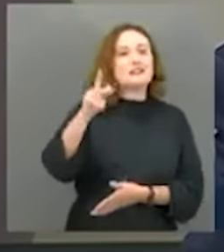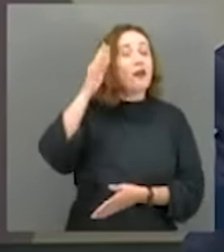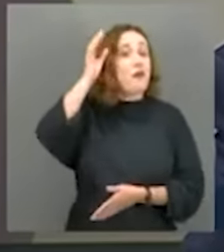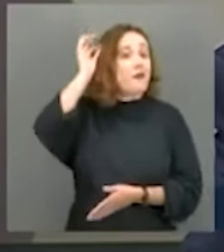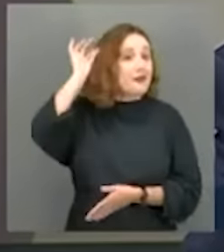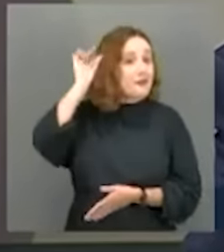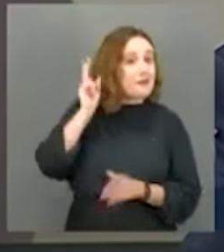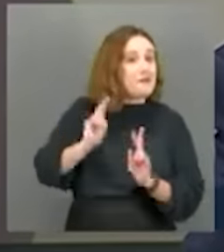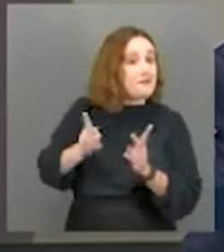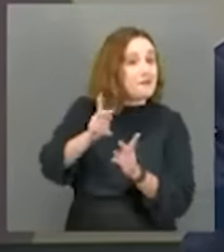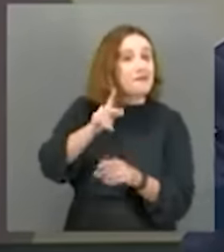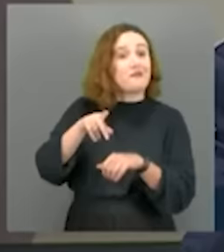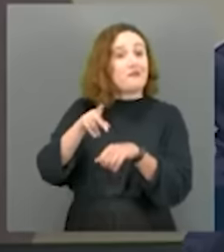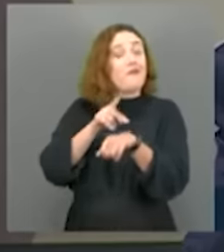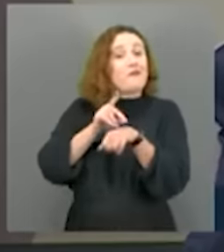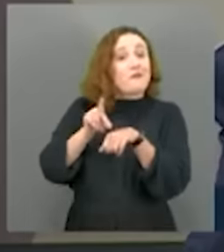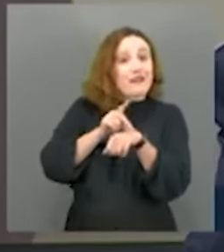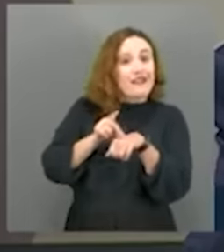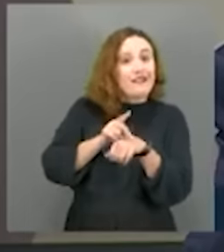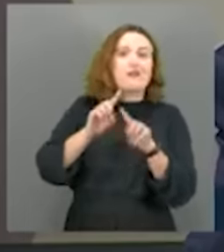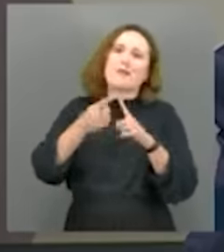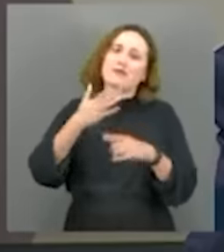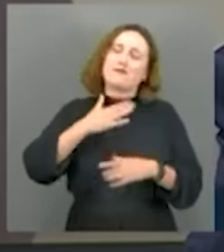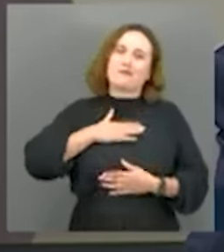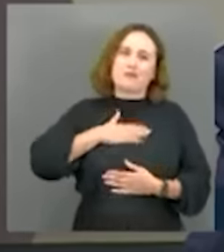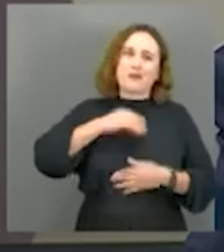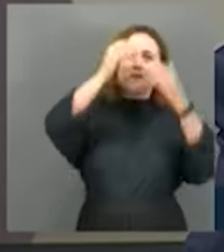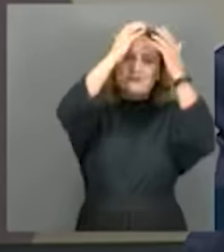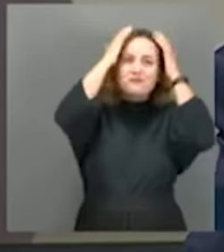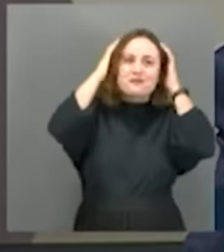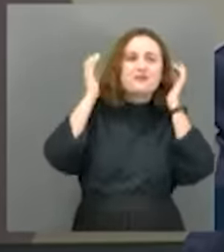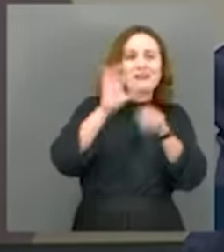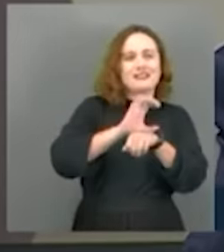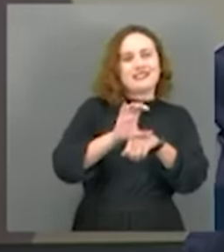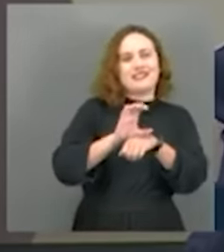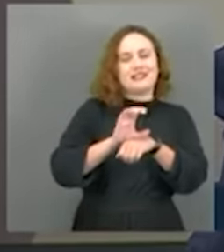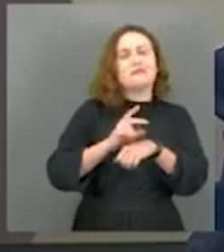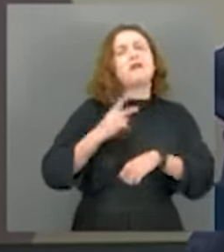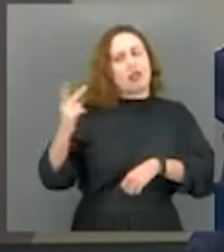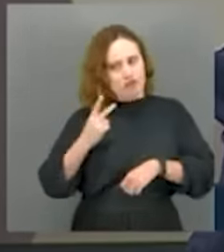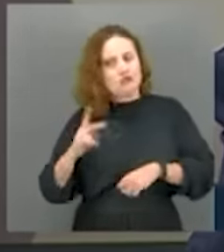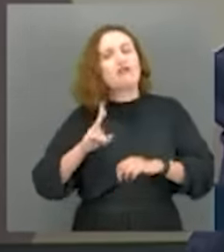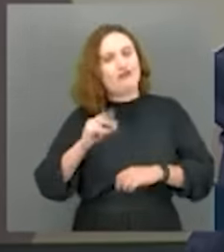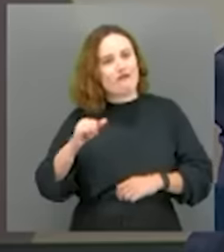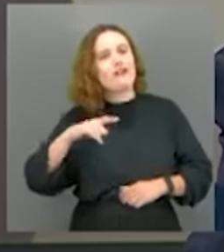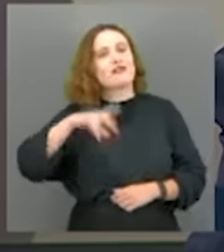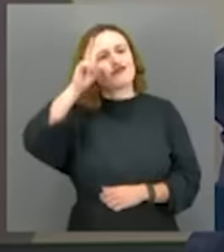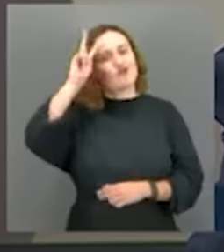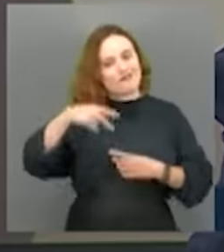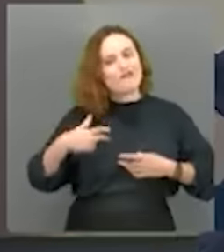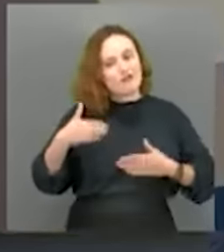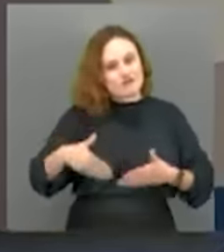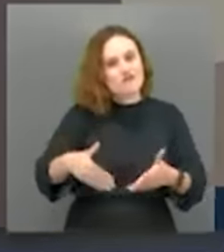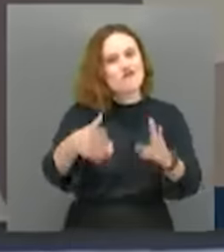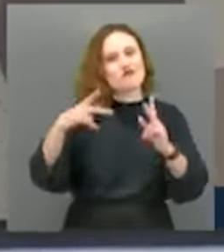meus já ganharam a tinta do tempo mas tenho certeza que tem muita história aí para ser construída adiante por essa nova geração forte